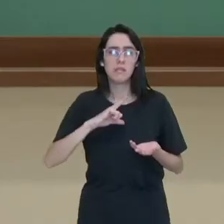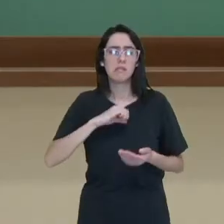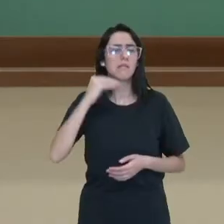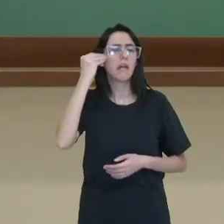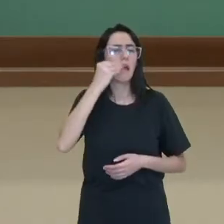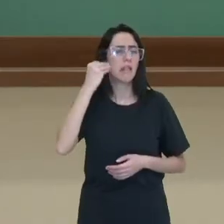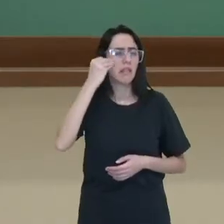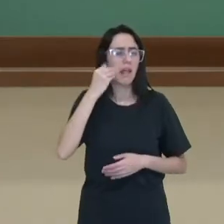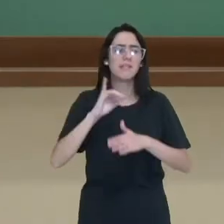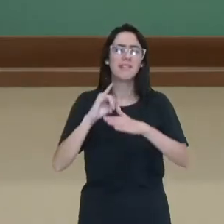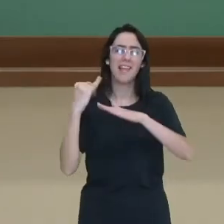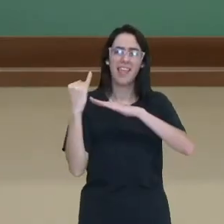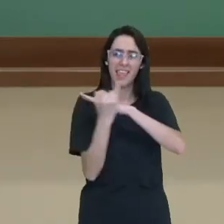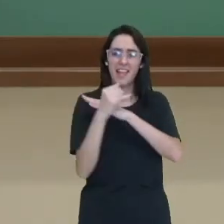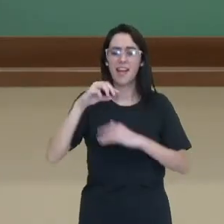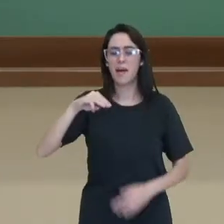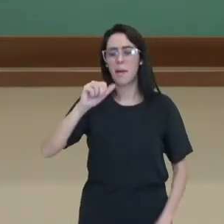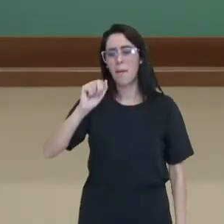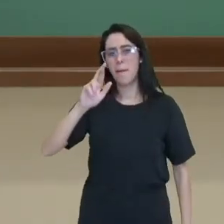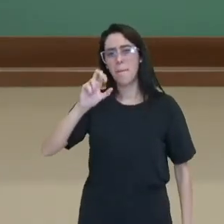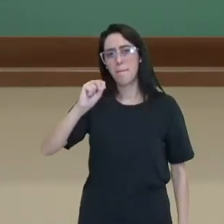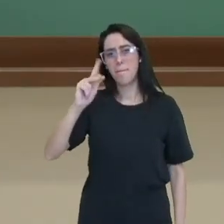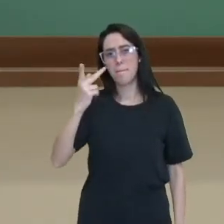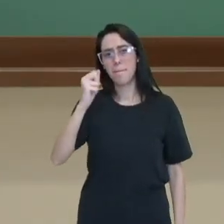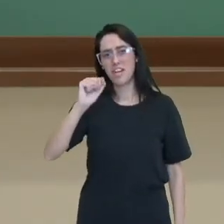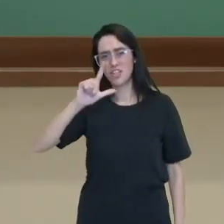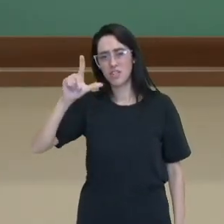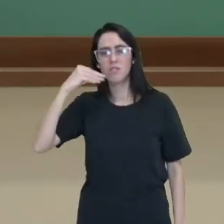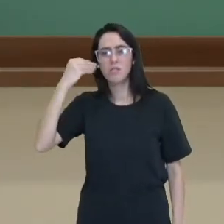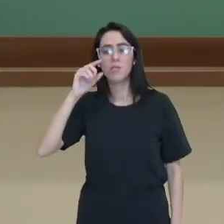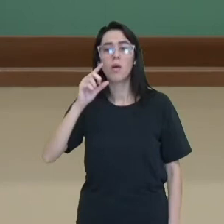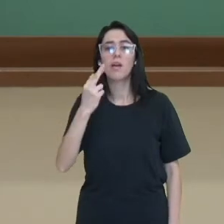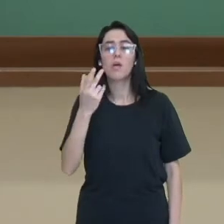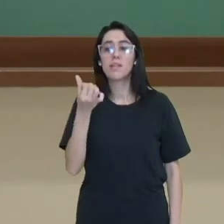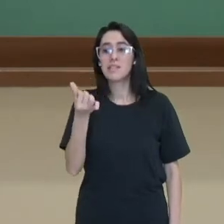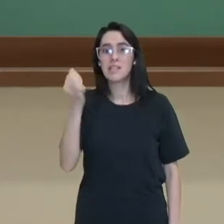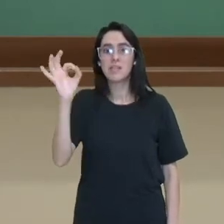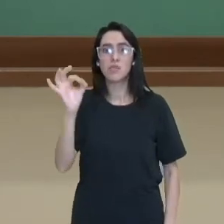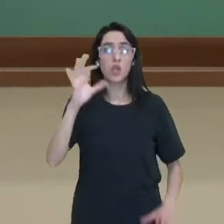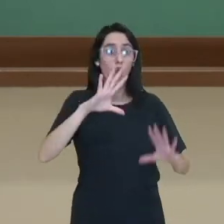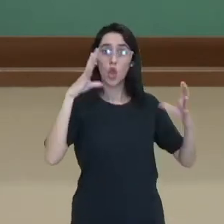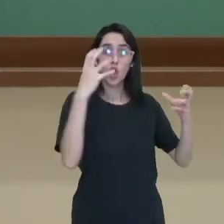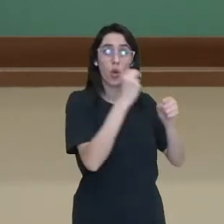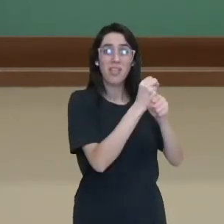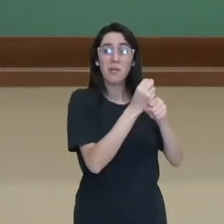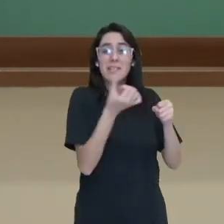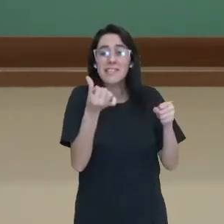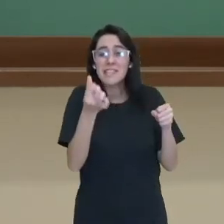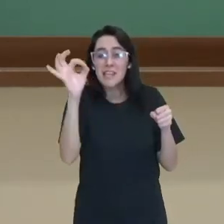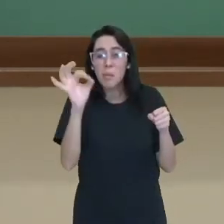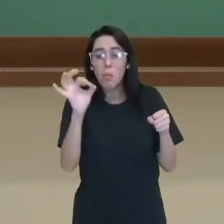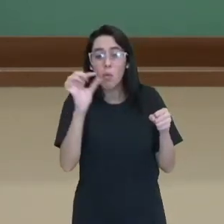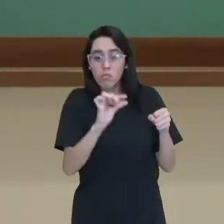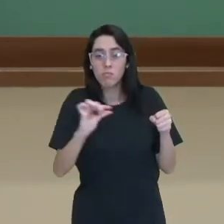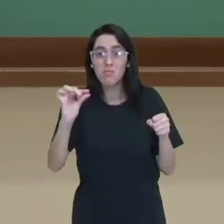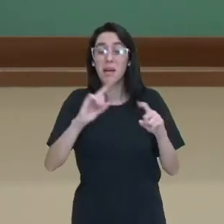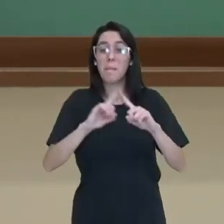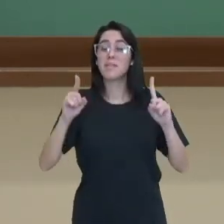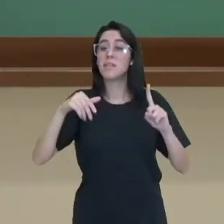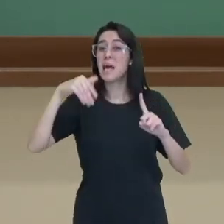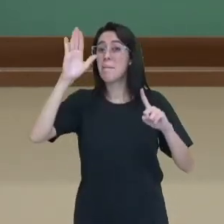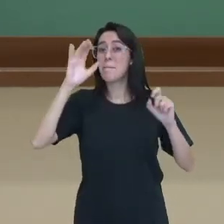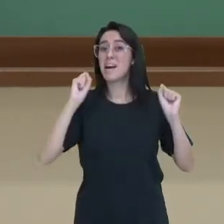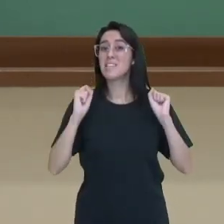testes na Ilha Marshall representaram só 6% do total, a maior parte do poder de